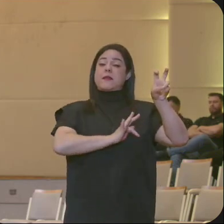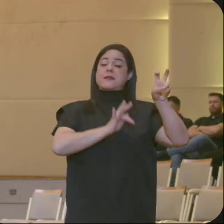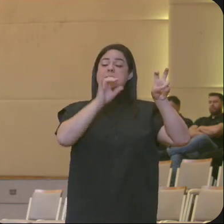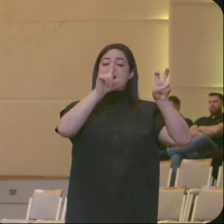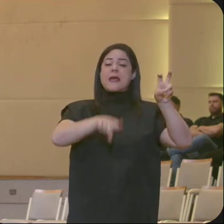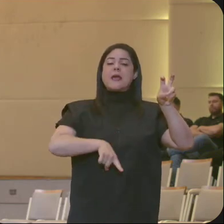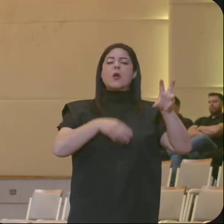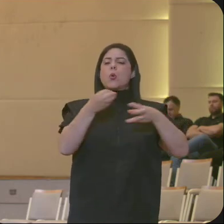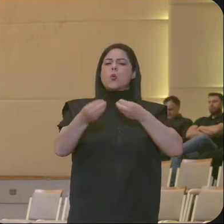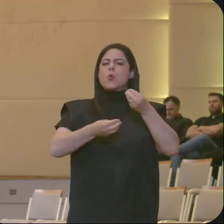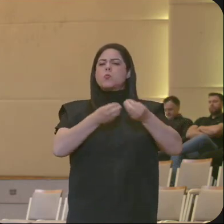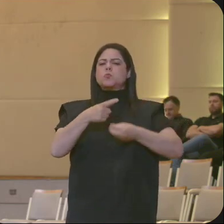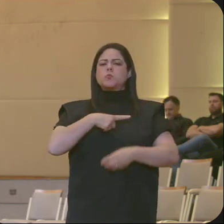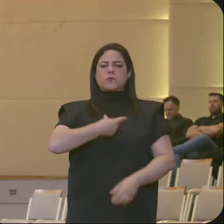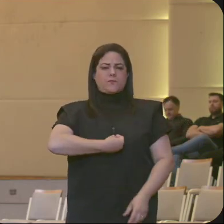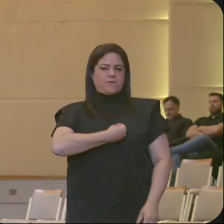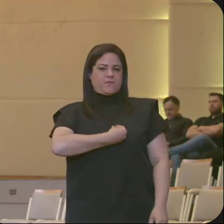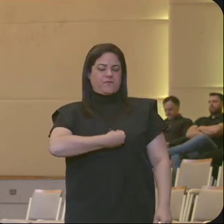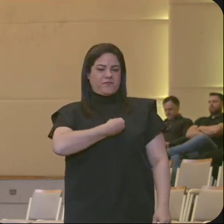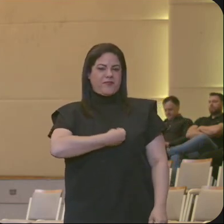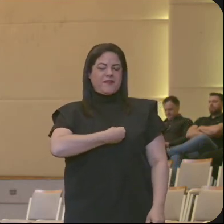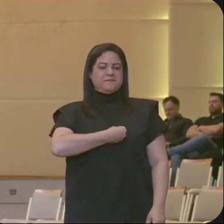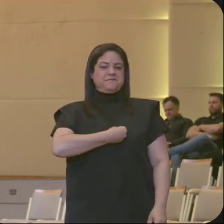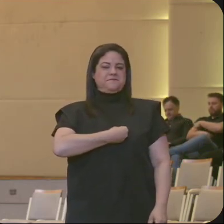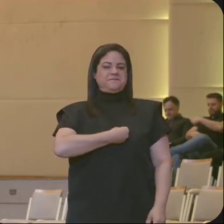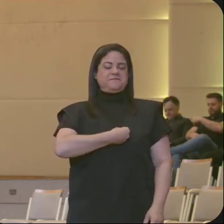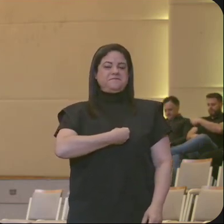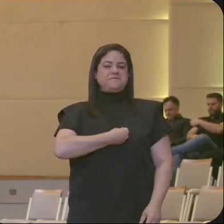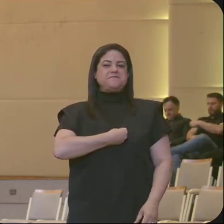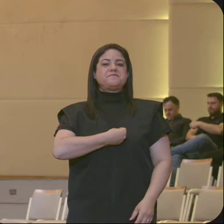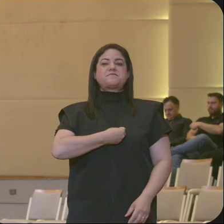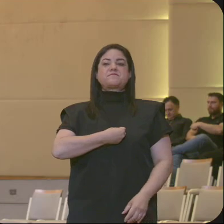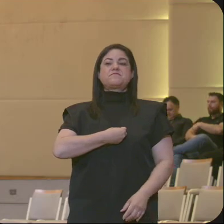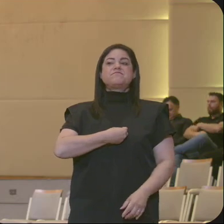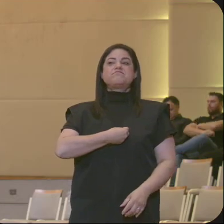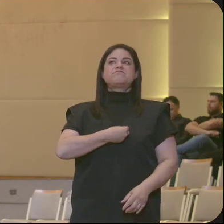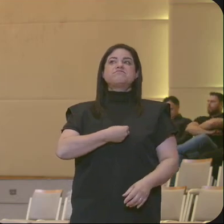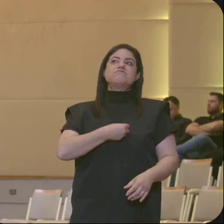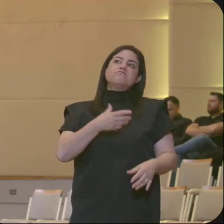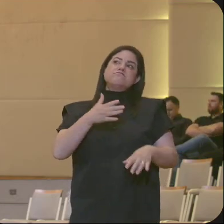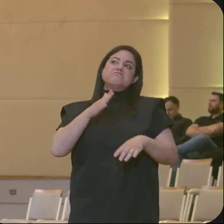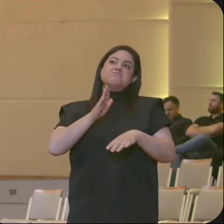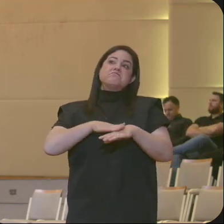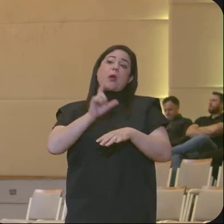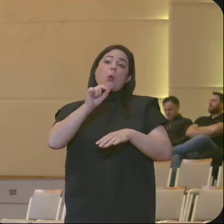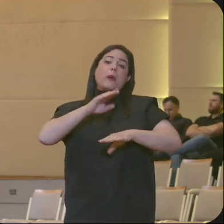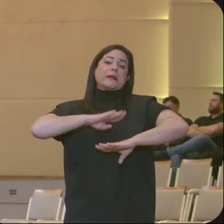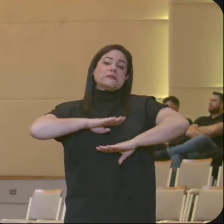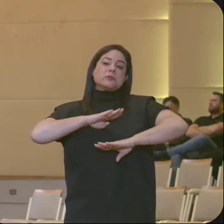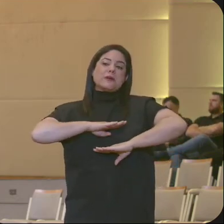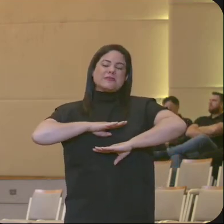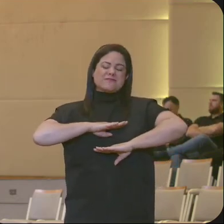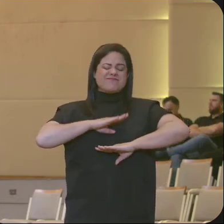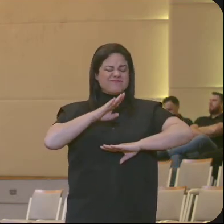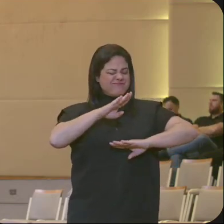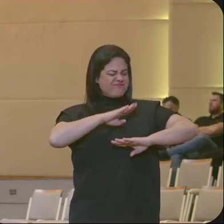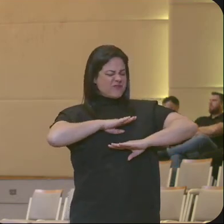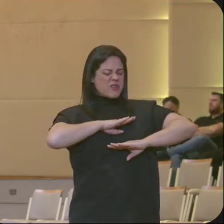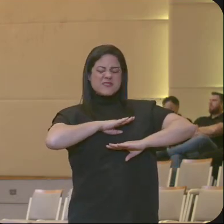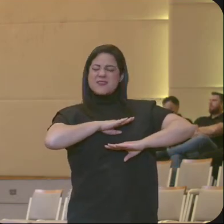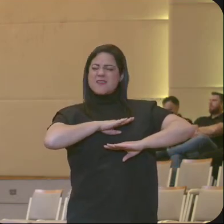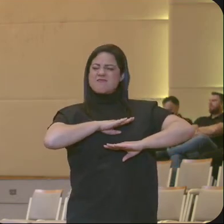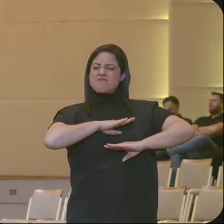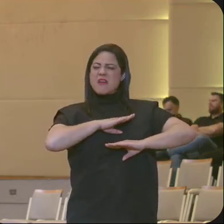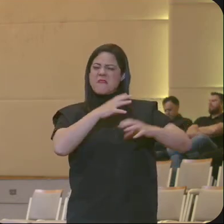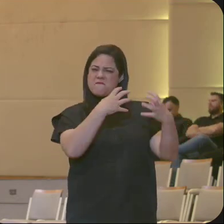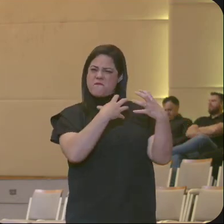como viver acima das circunstâncias. Será que é possível a gente viver